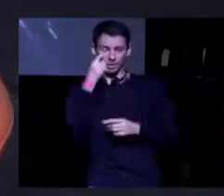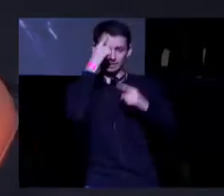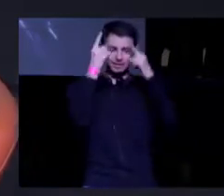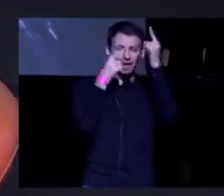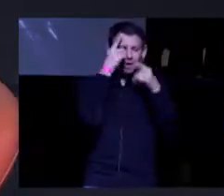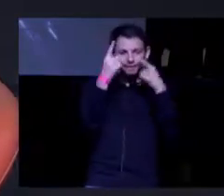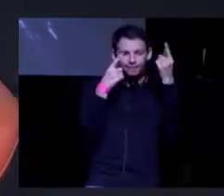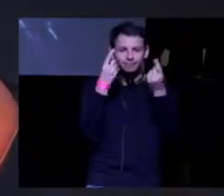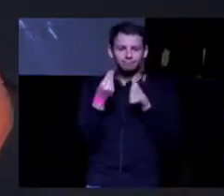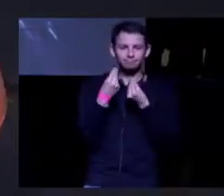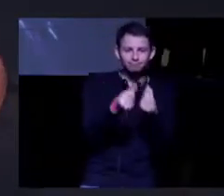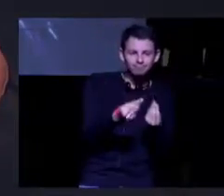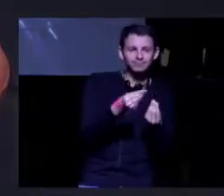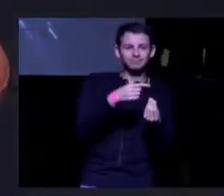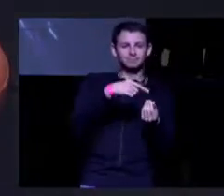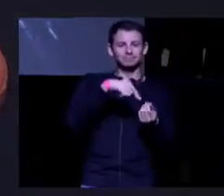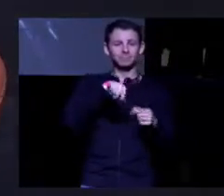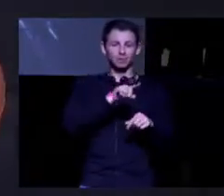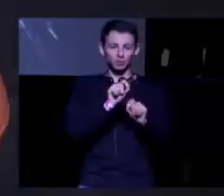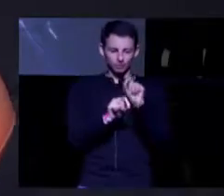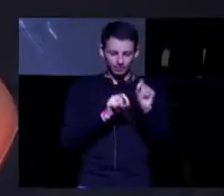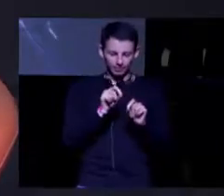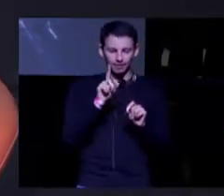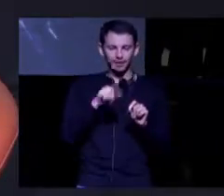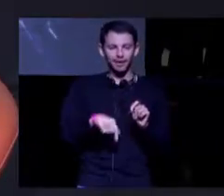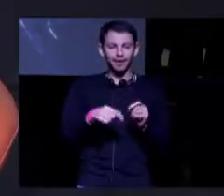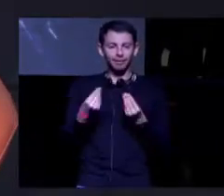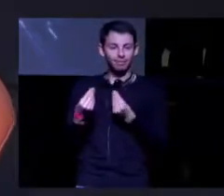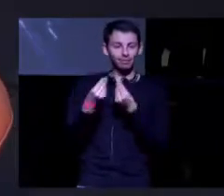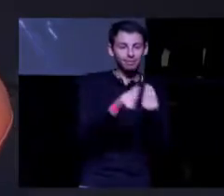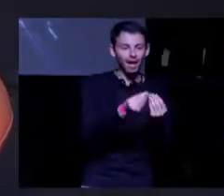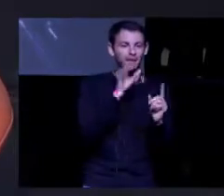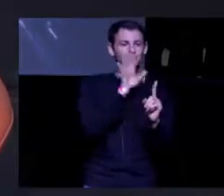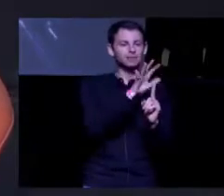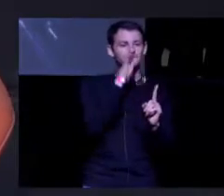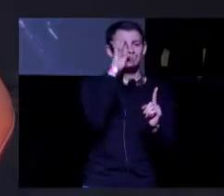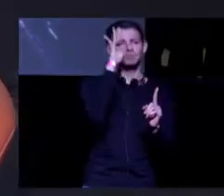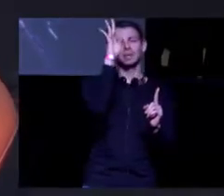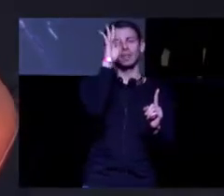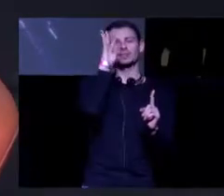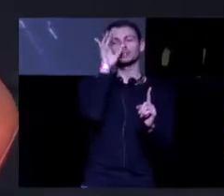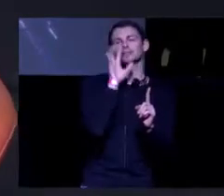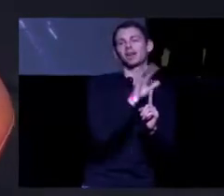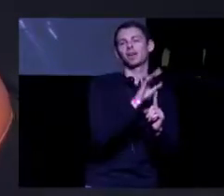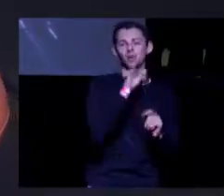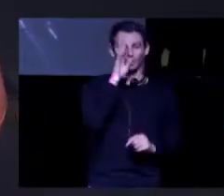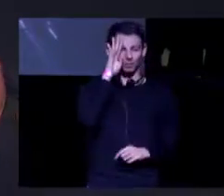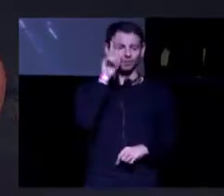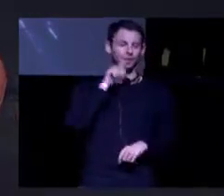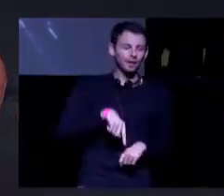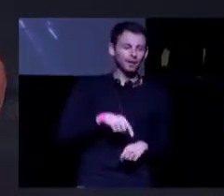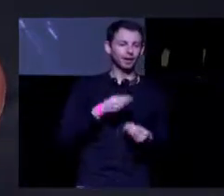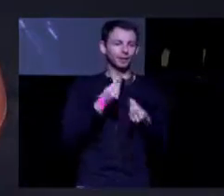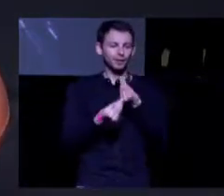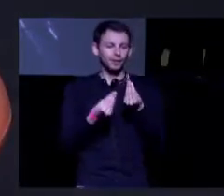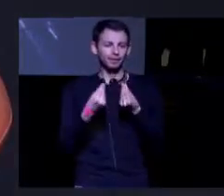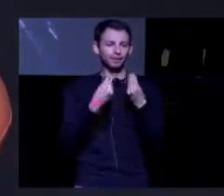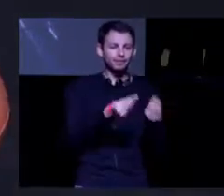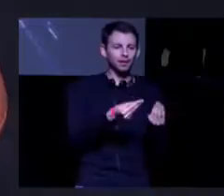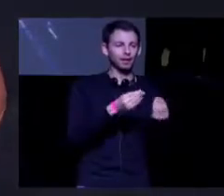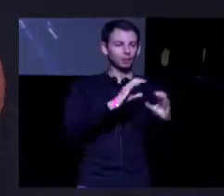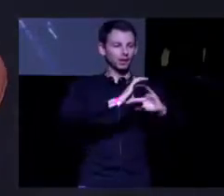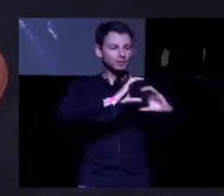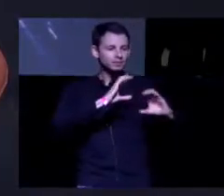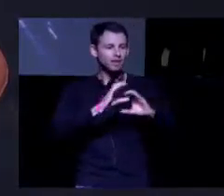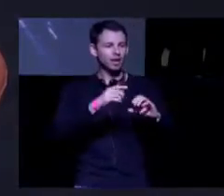faz no Atados. Uma delas é trazer inspiração para essas pessoas começarem. Então, trazer uma comunicação nova, um engajamento, fazer elas se